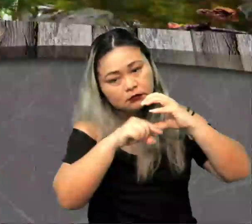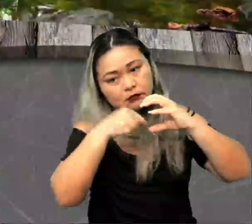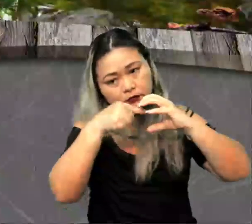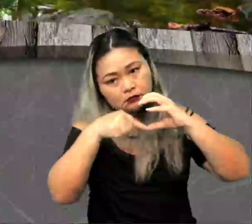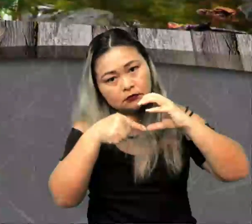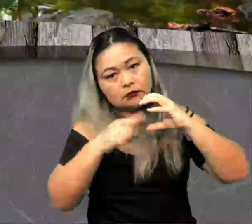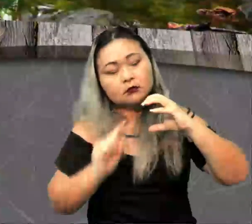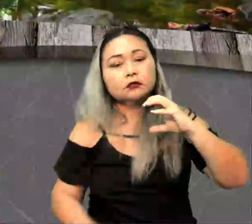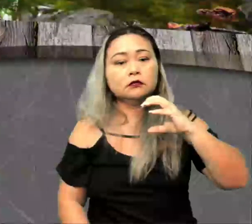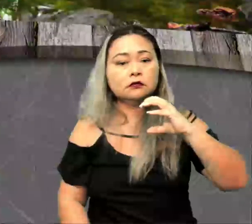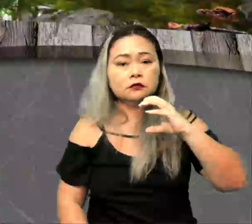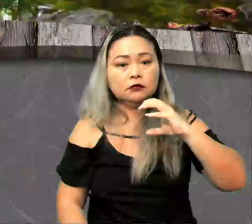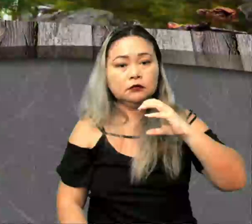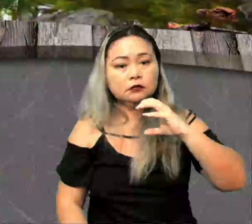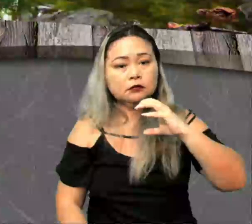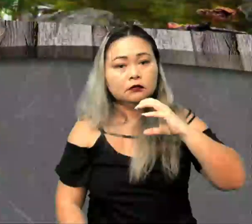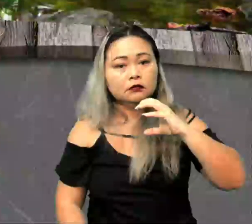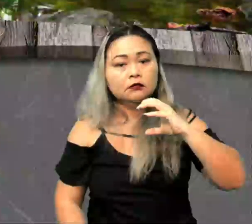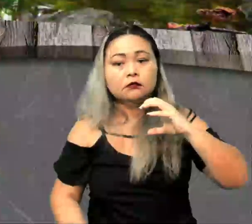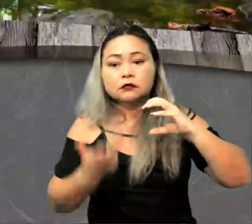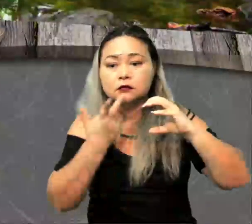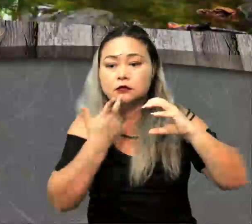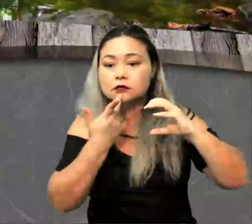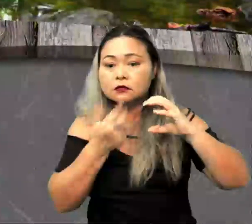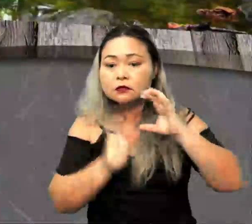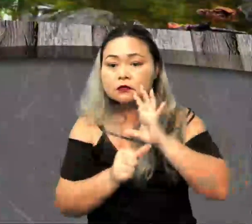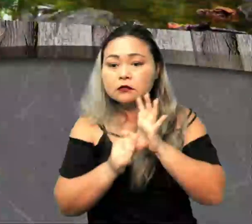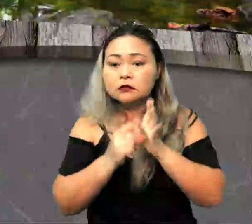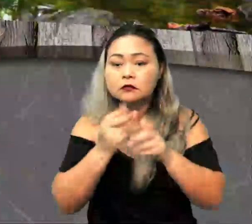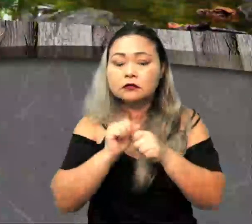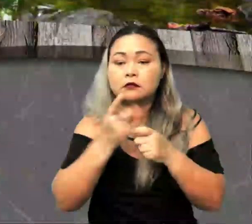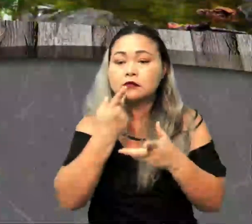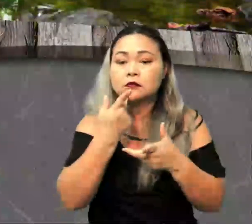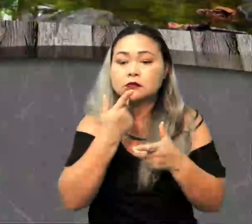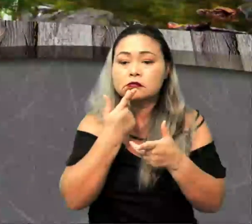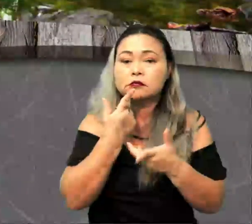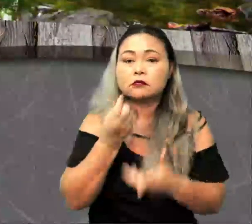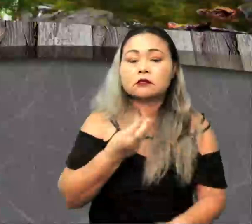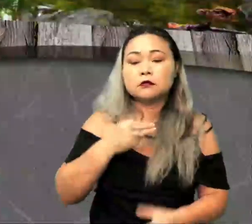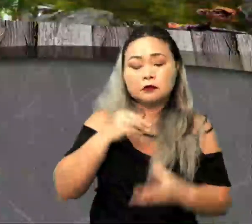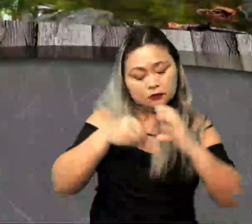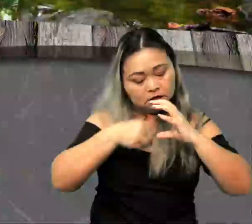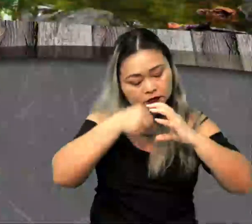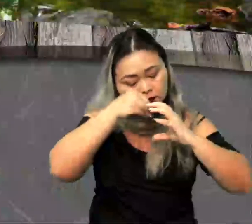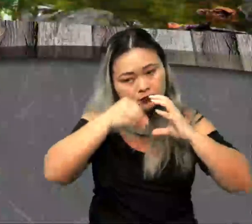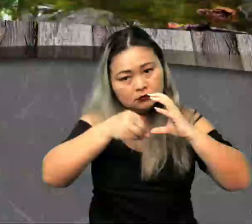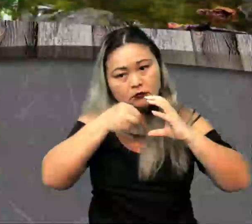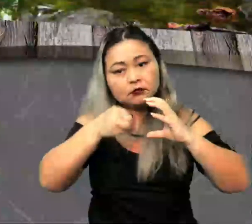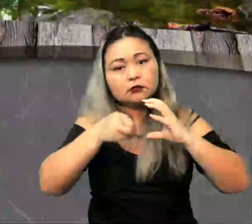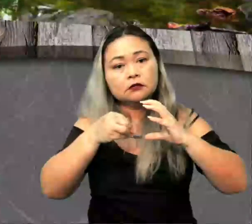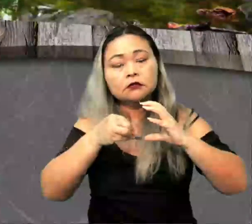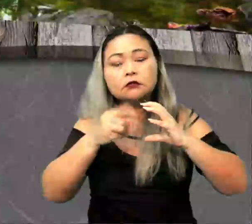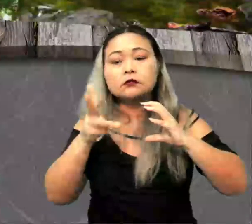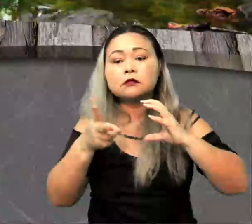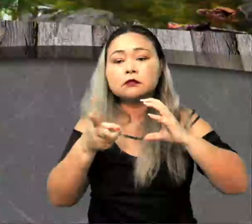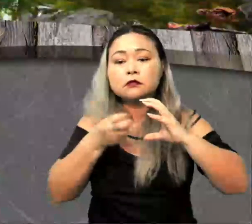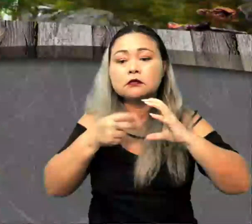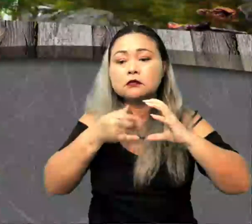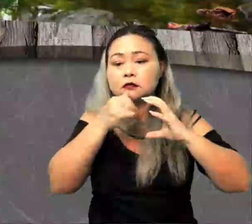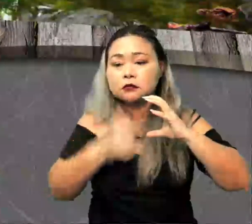células. Presta atenção aqui. A gente já falou várias vezes, quando a gente fala de metabolismo, nós estamos falando de obtenção